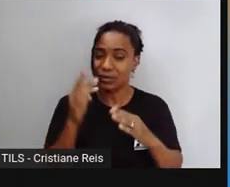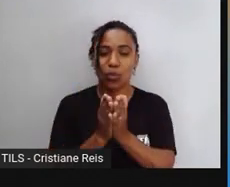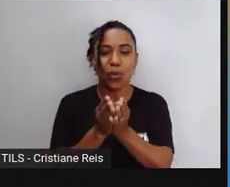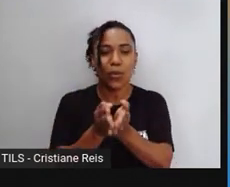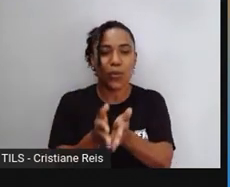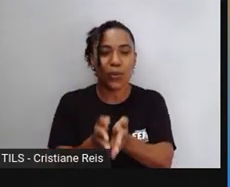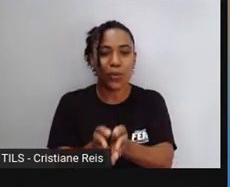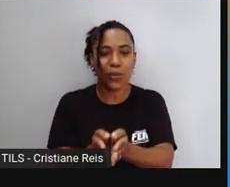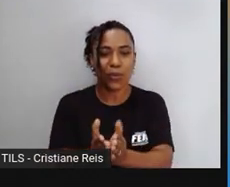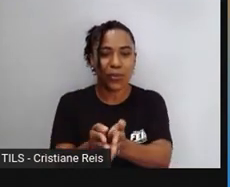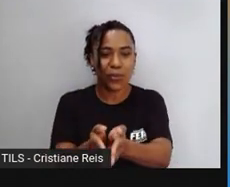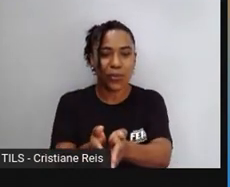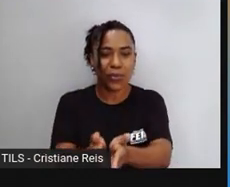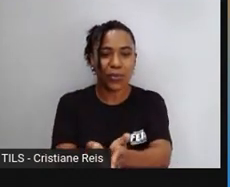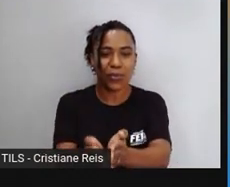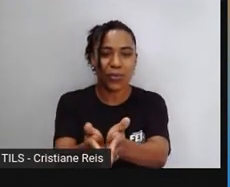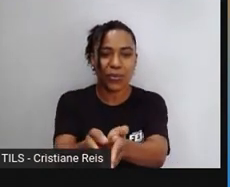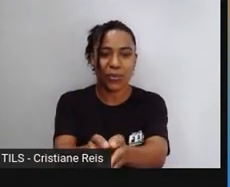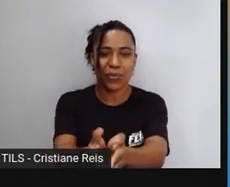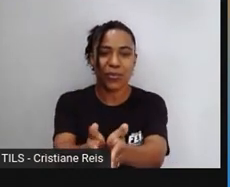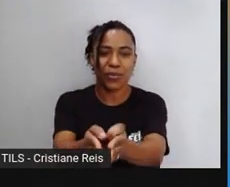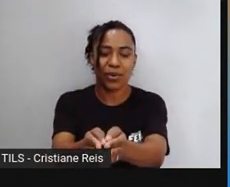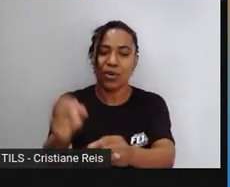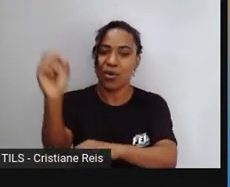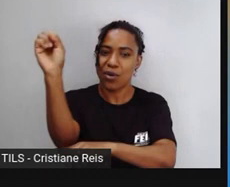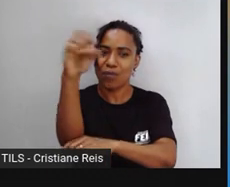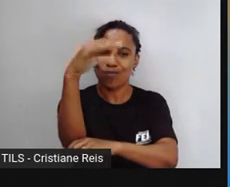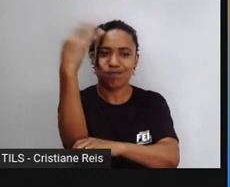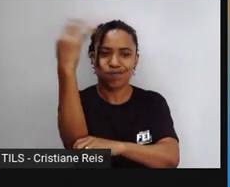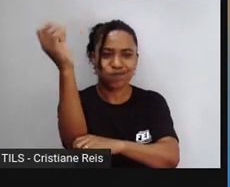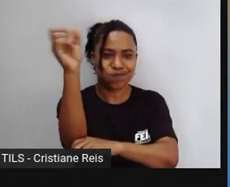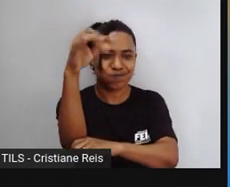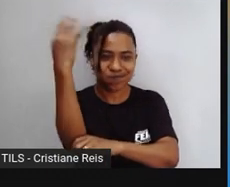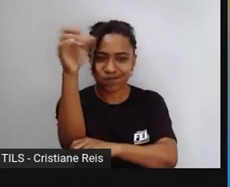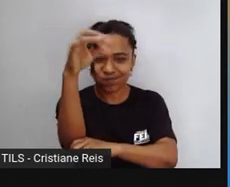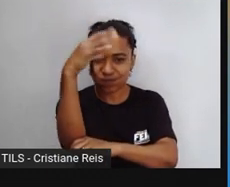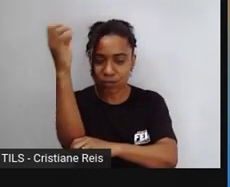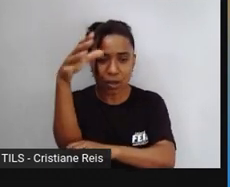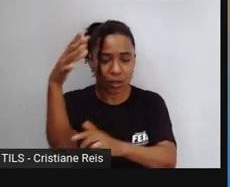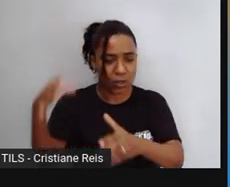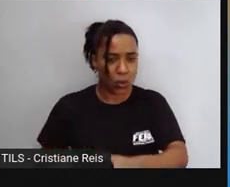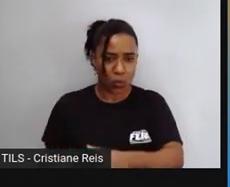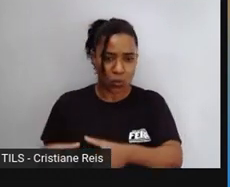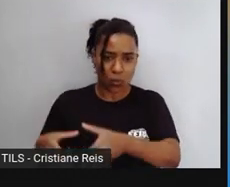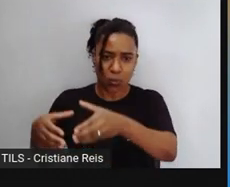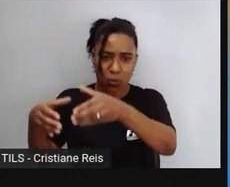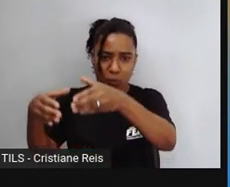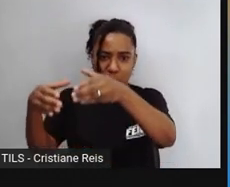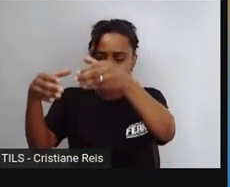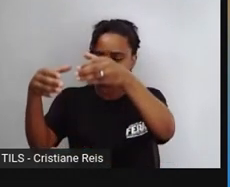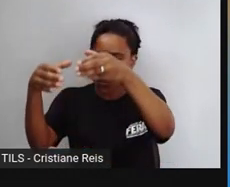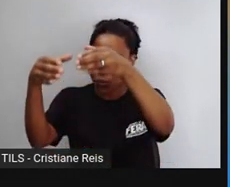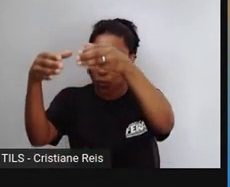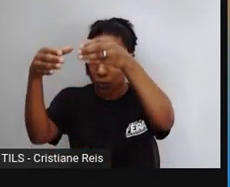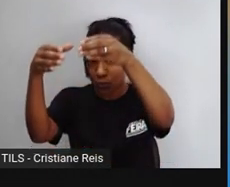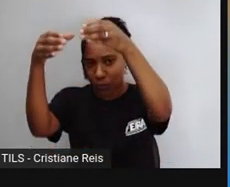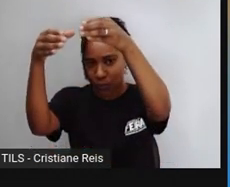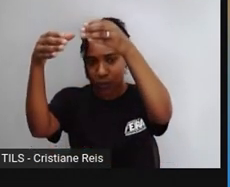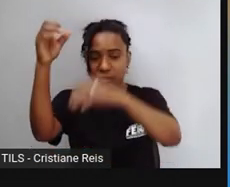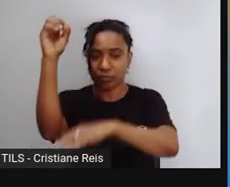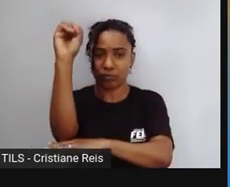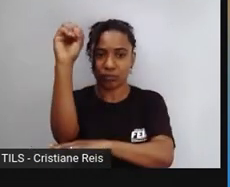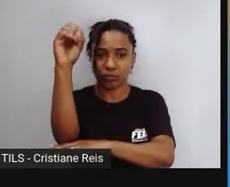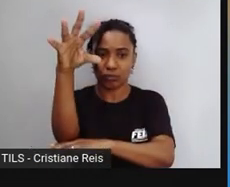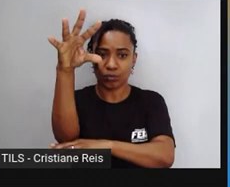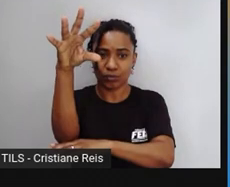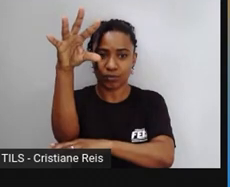mar. Na verdade, o farol é uma torre que é projetada para emitir luz e